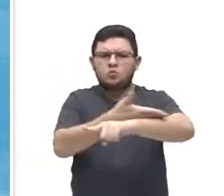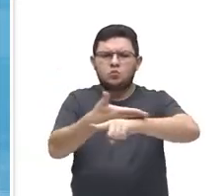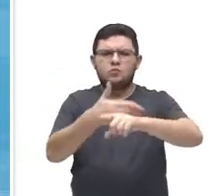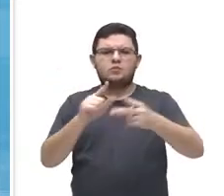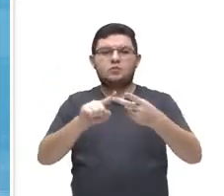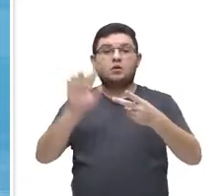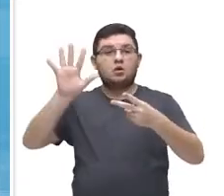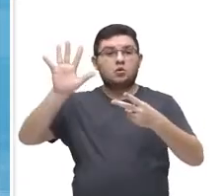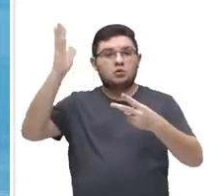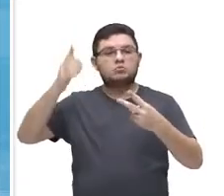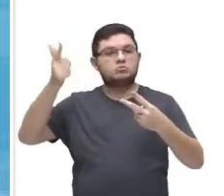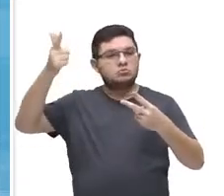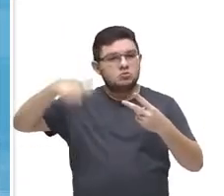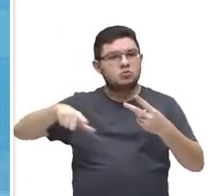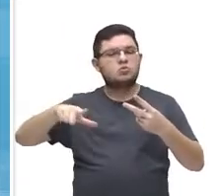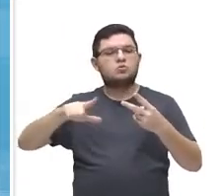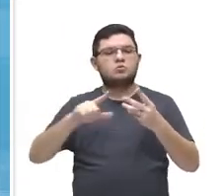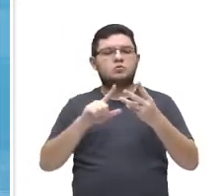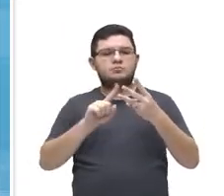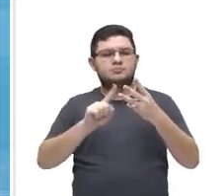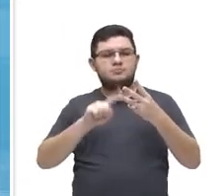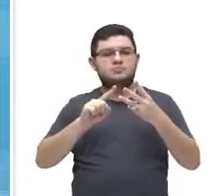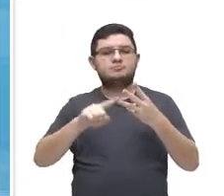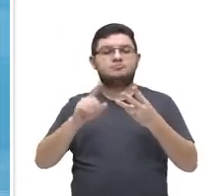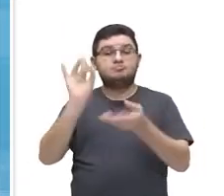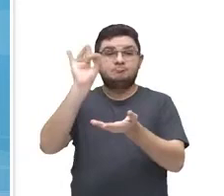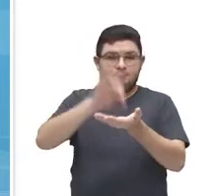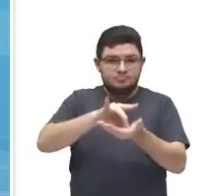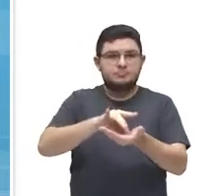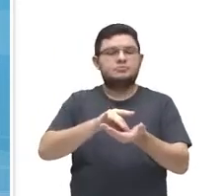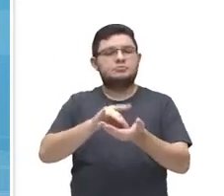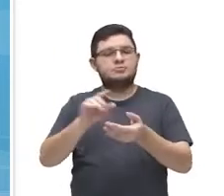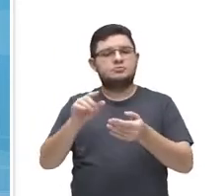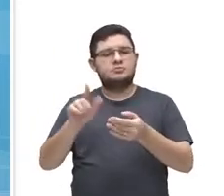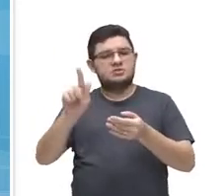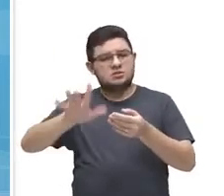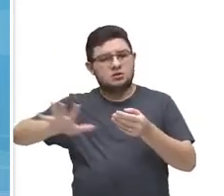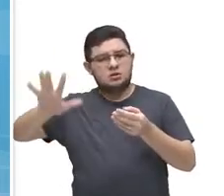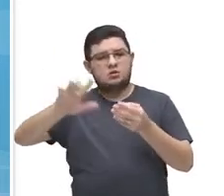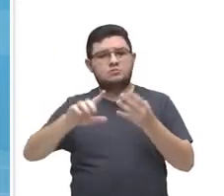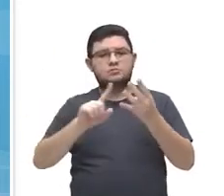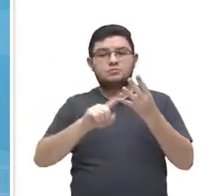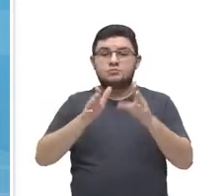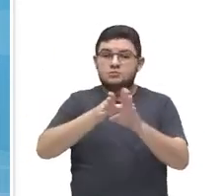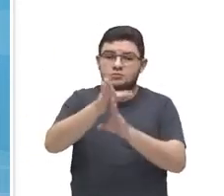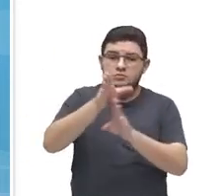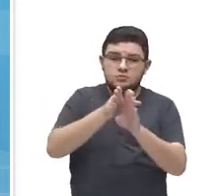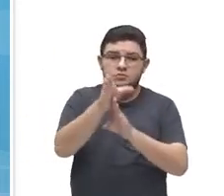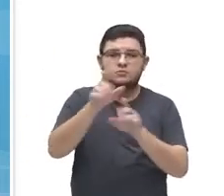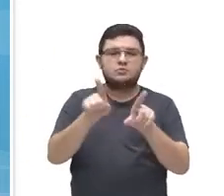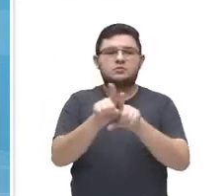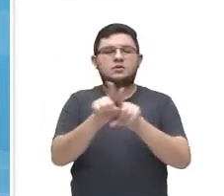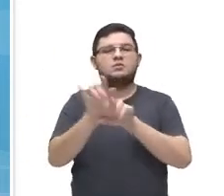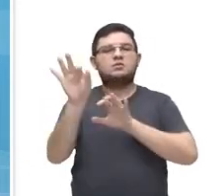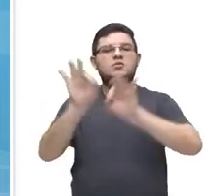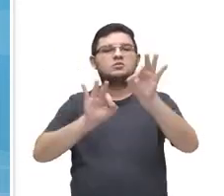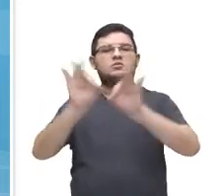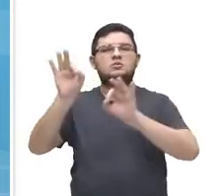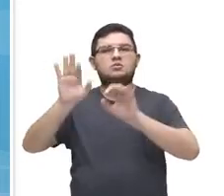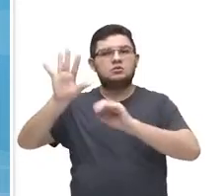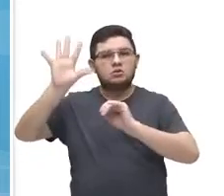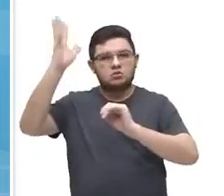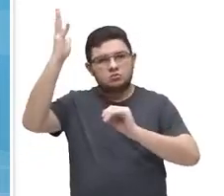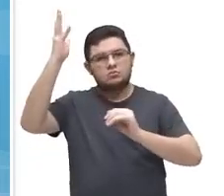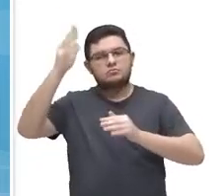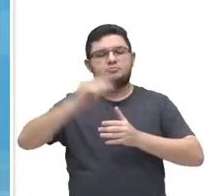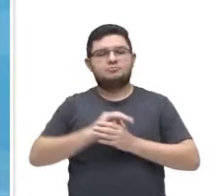repetidos, fatos gerais, instruções ou orientações e eventos programados. No caso das orações que nós acabamos de